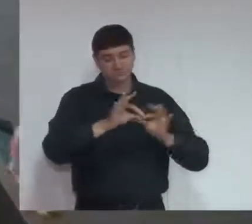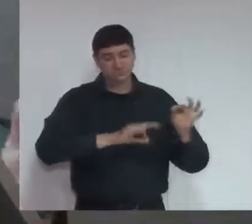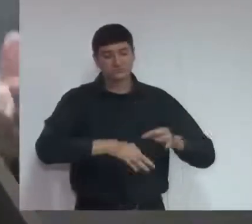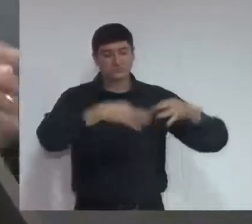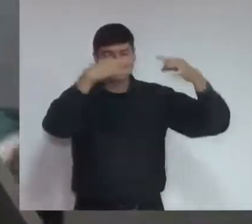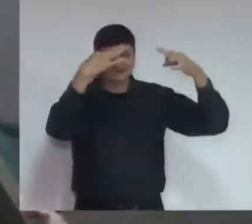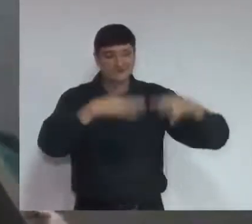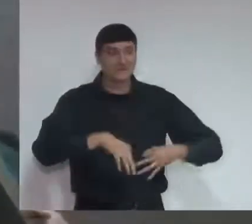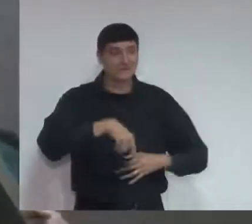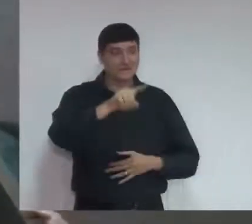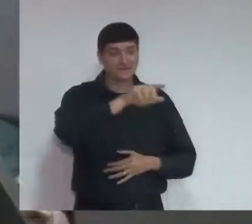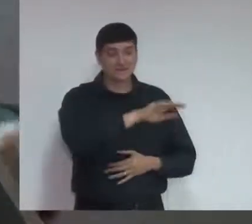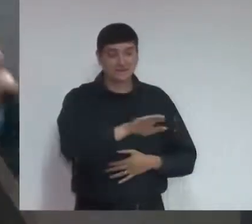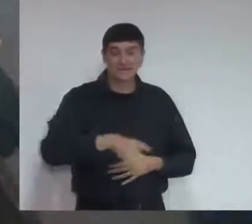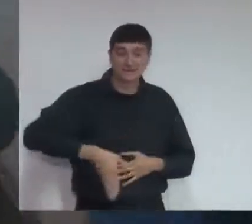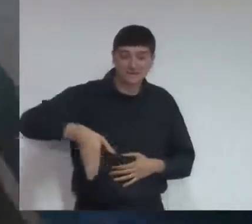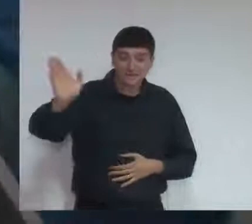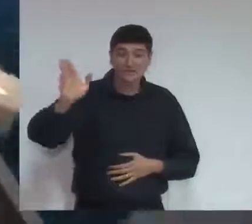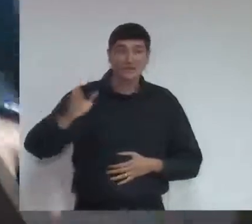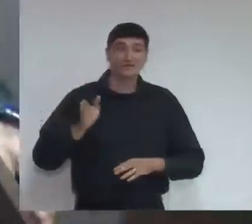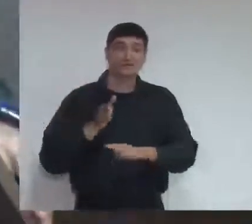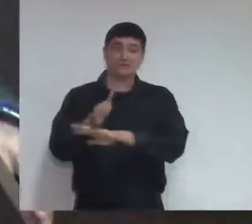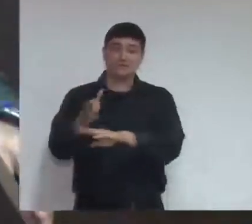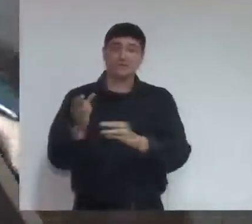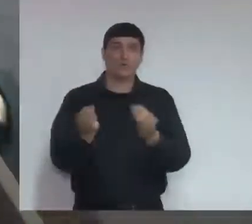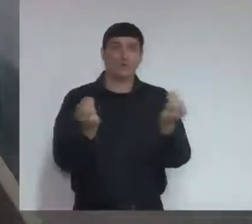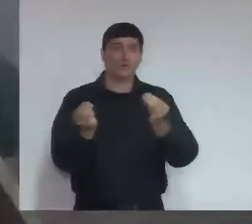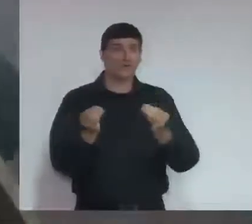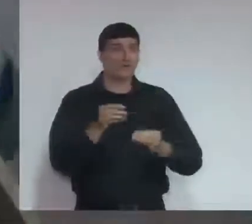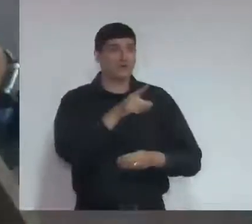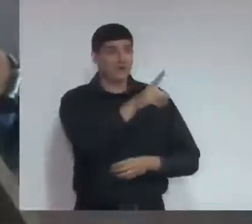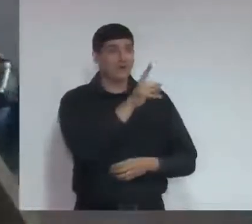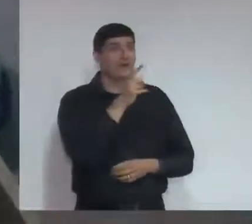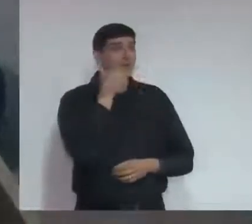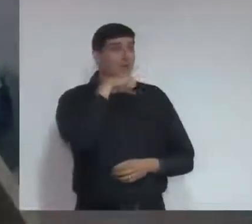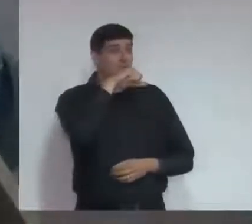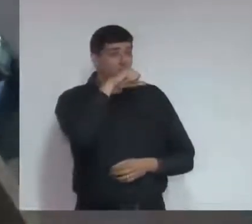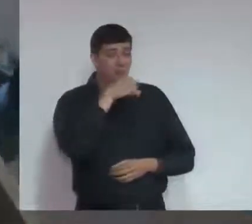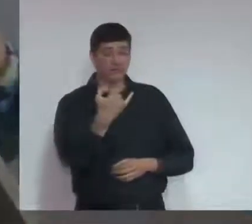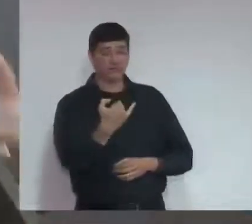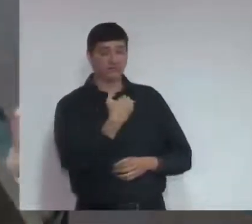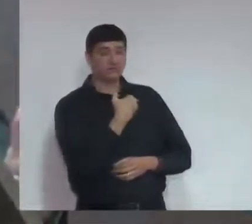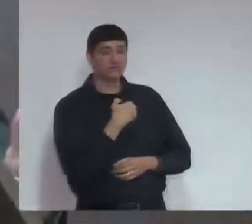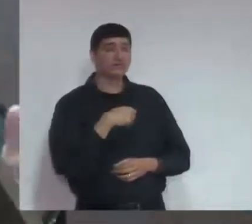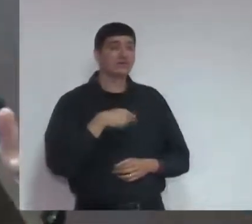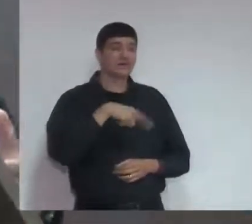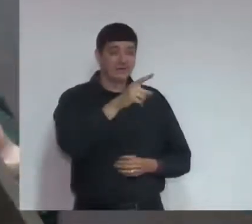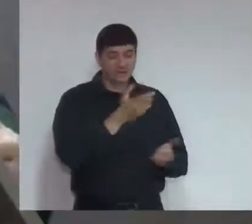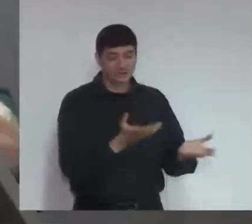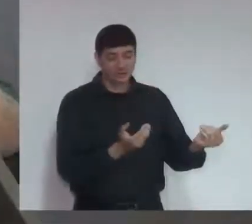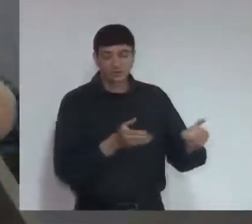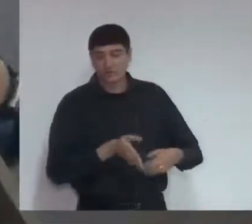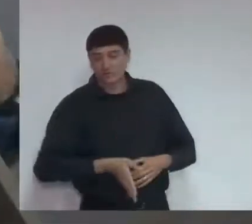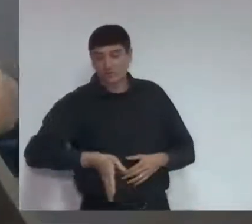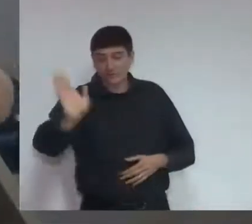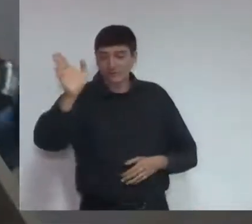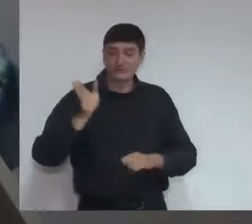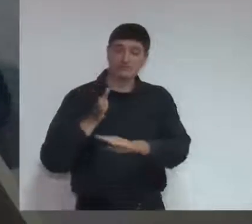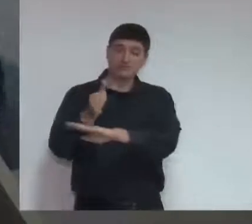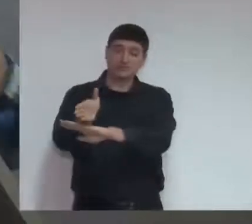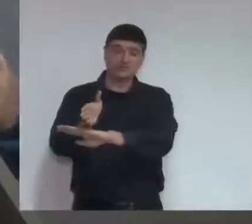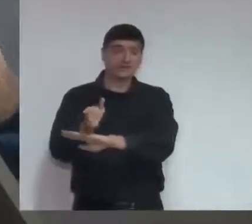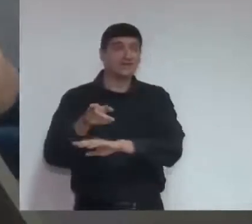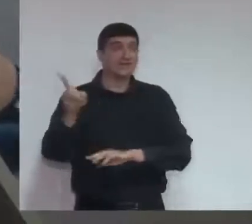essas crianças elas vão participar. Porque, como disse bem uma das mães, não tem sentido o jovem participar de uma atividade,